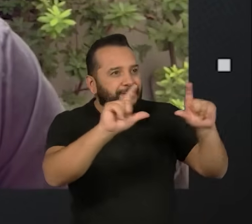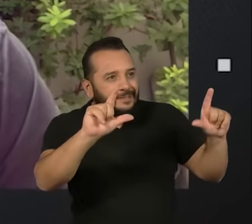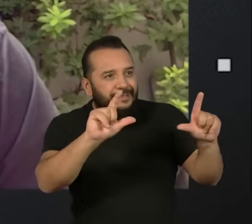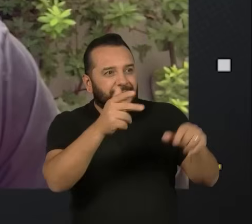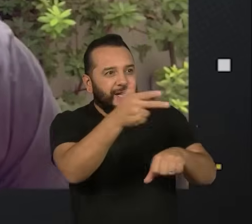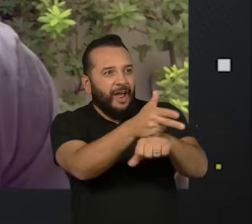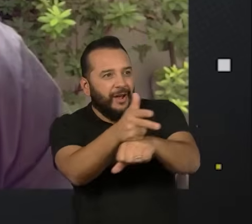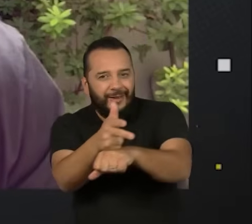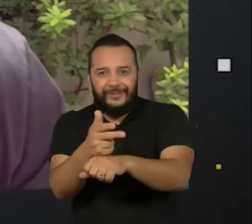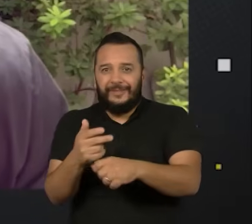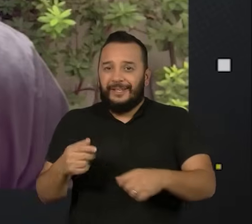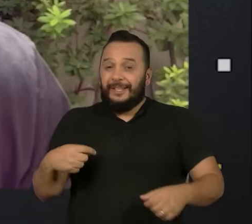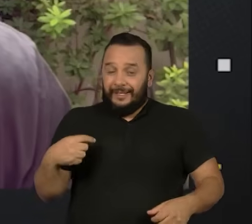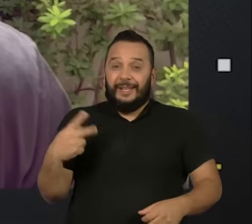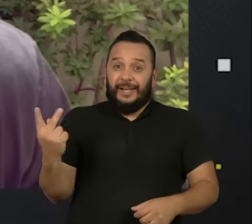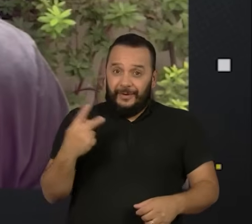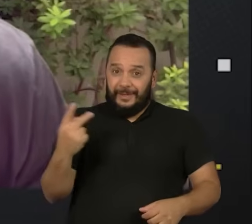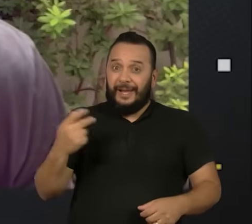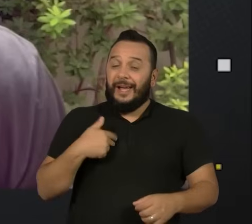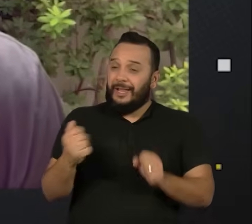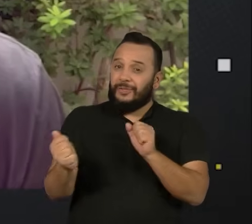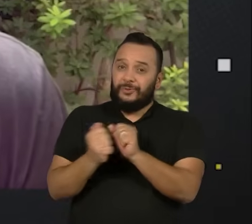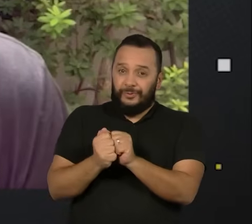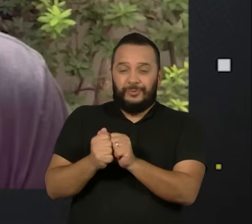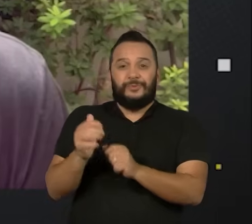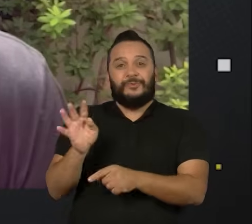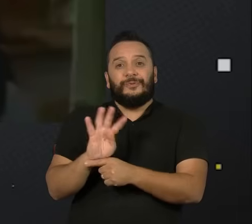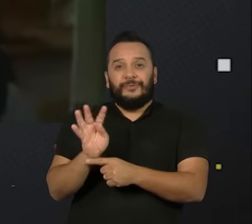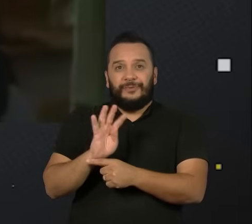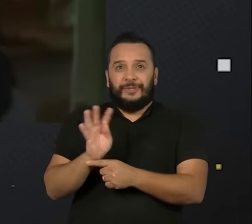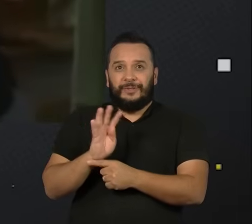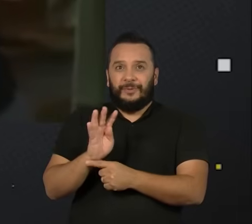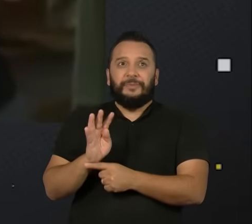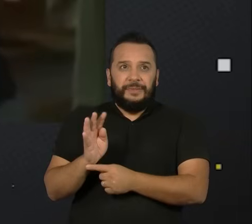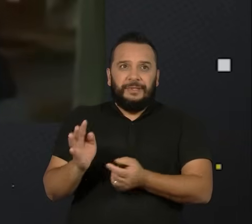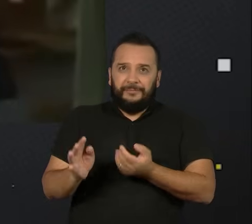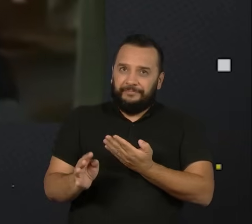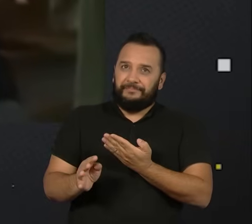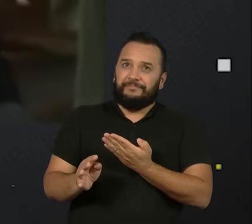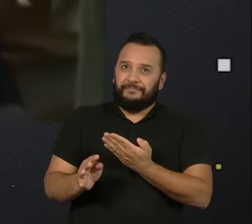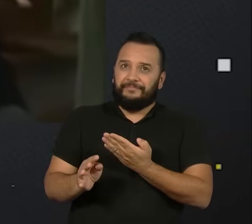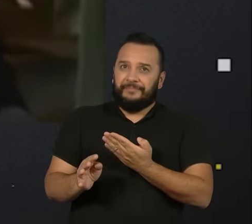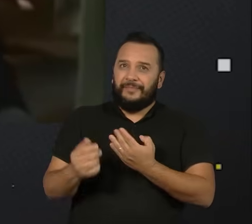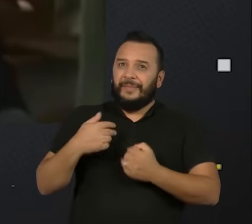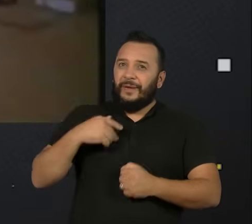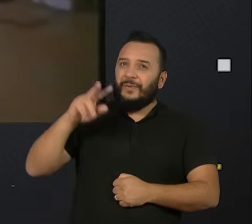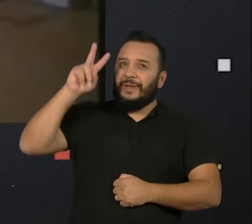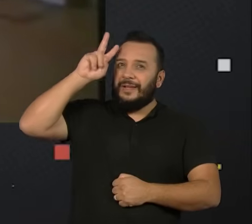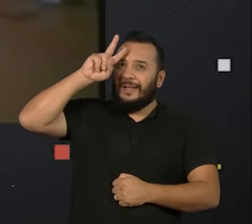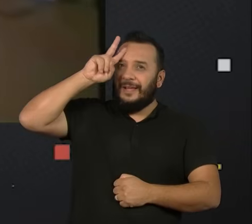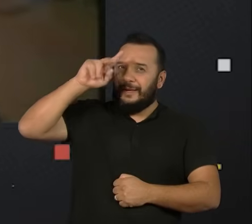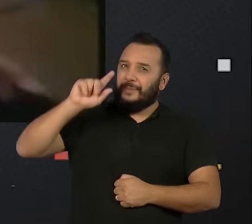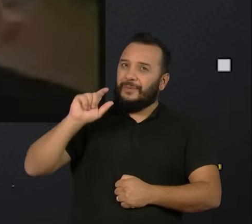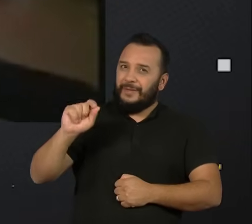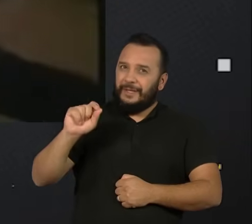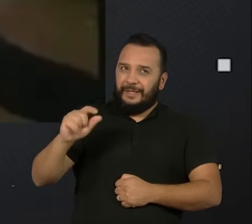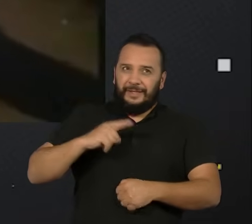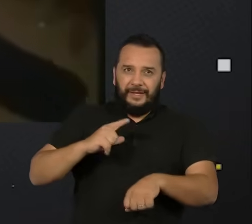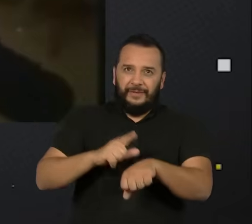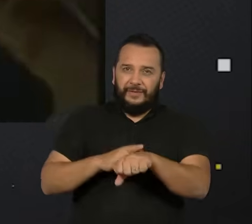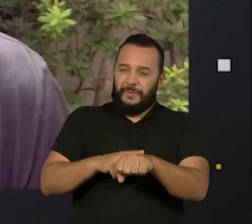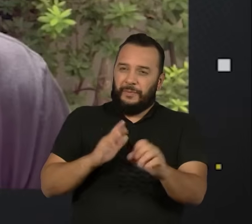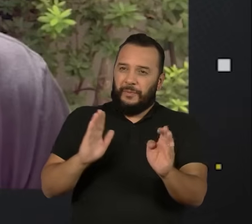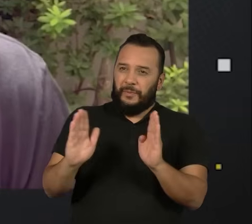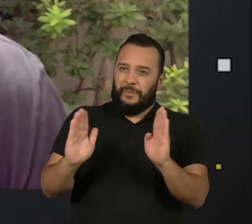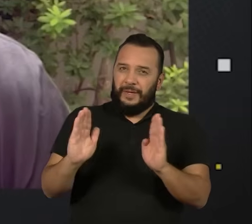ali nos deleitando por estar fazendo um filme, e eu nunca vou me esquecer, uma das cenas que nós